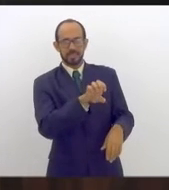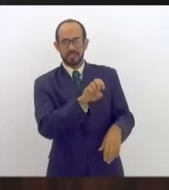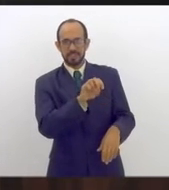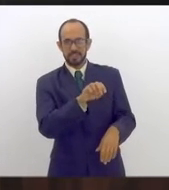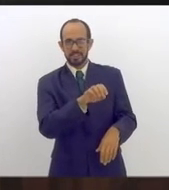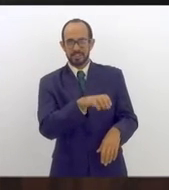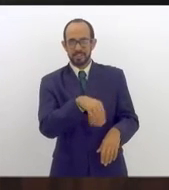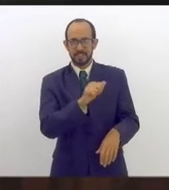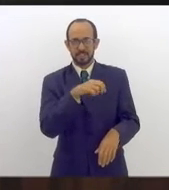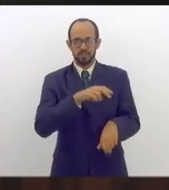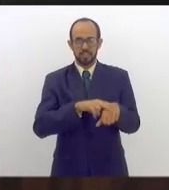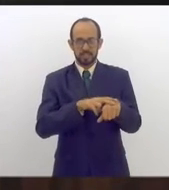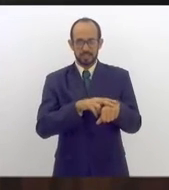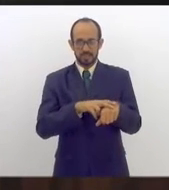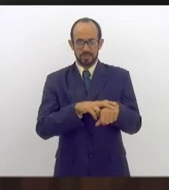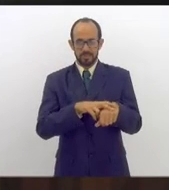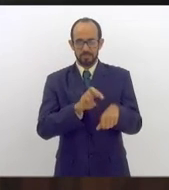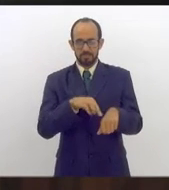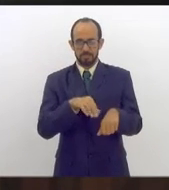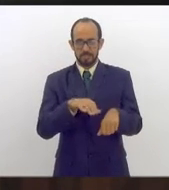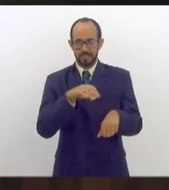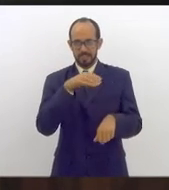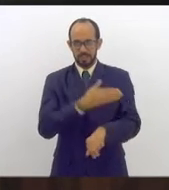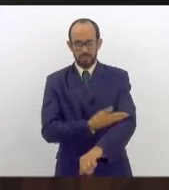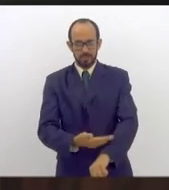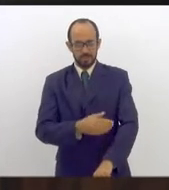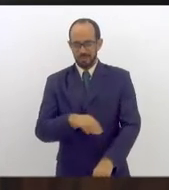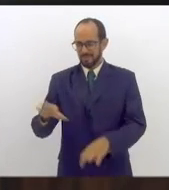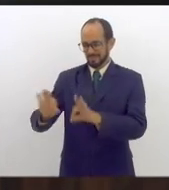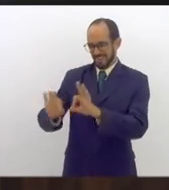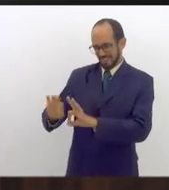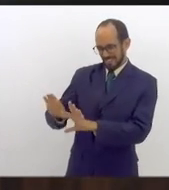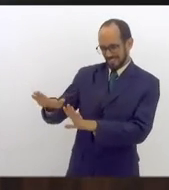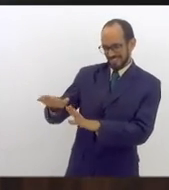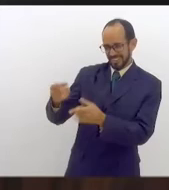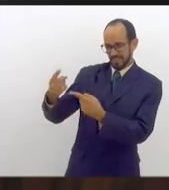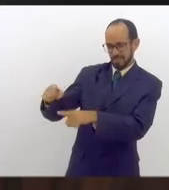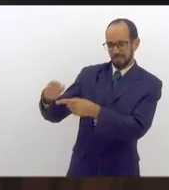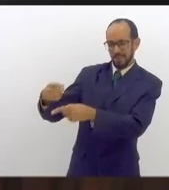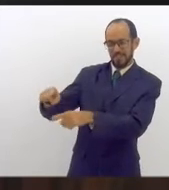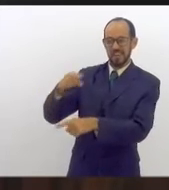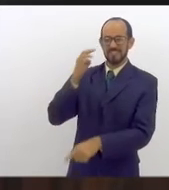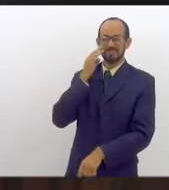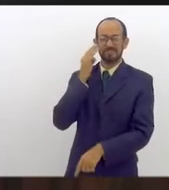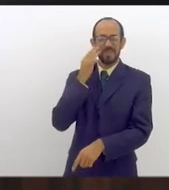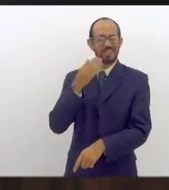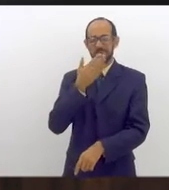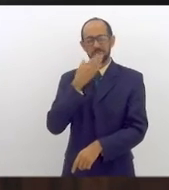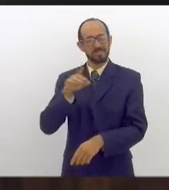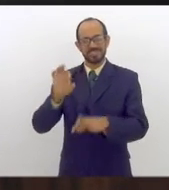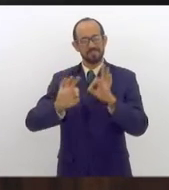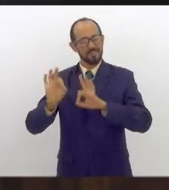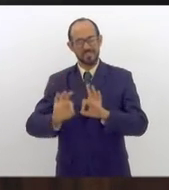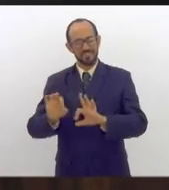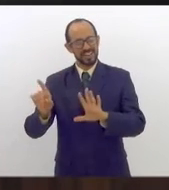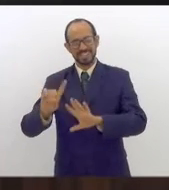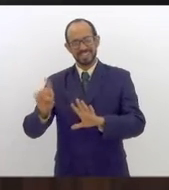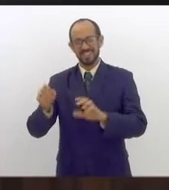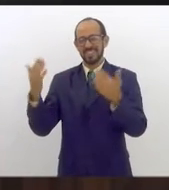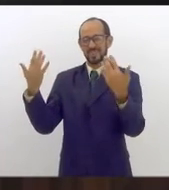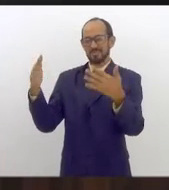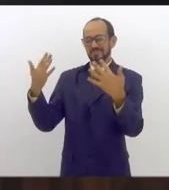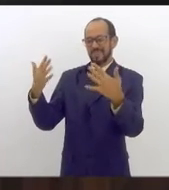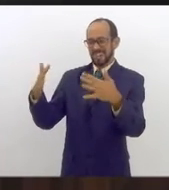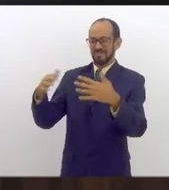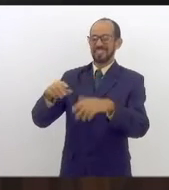branco. Pela ordem, é brincadeira com a deputada Mônica, não vou pedir verificação, obviamente, é parabenizar a autora pelo